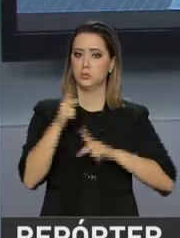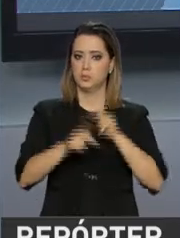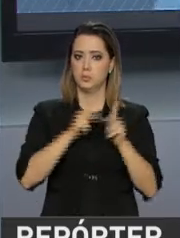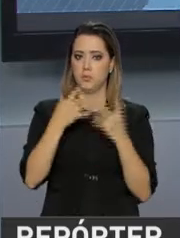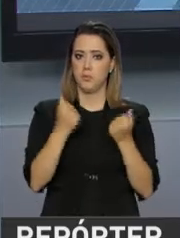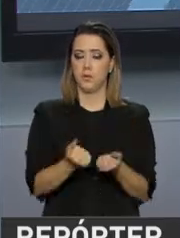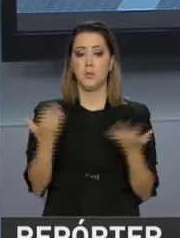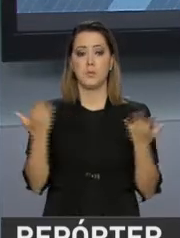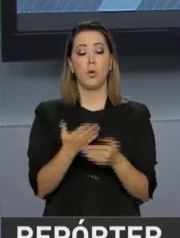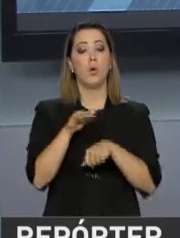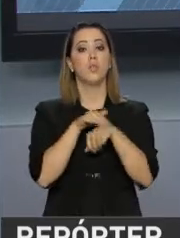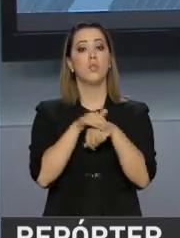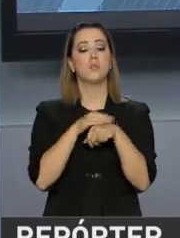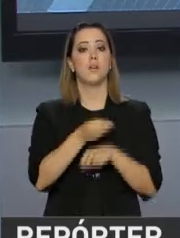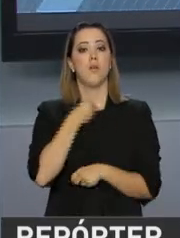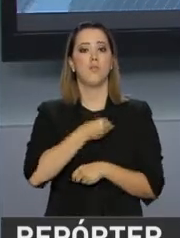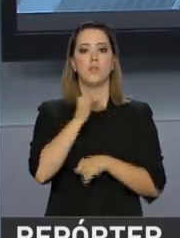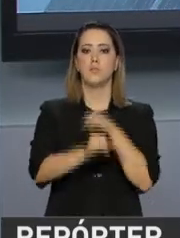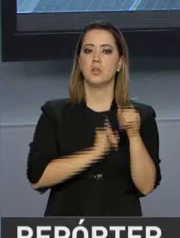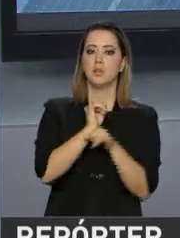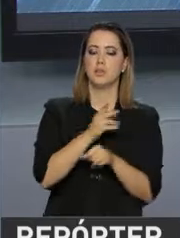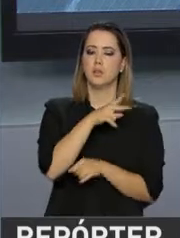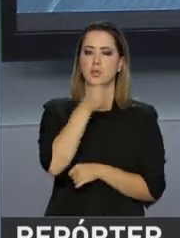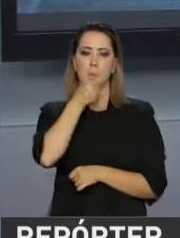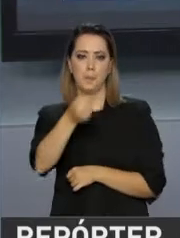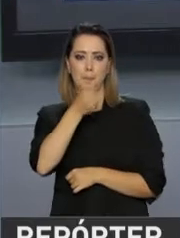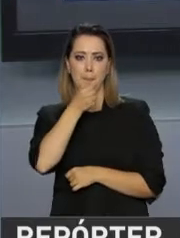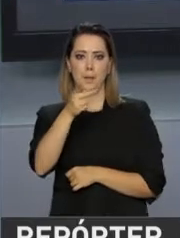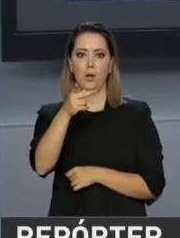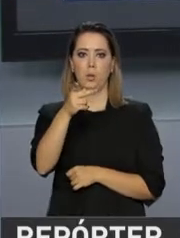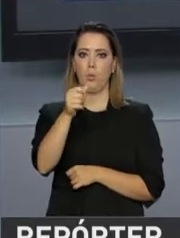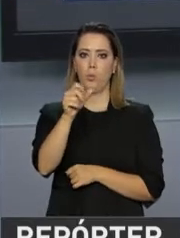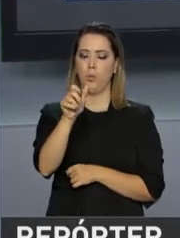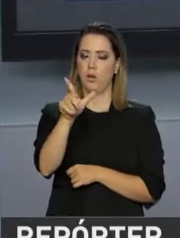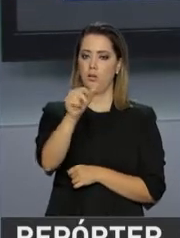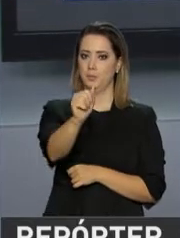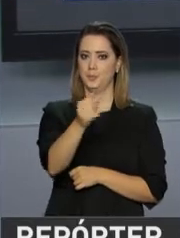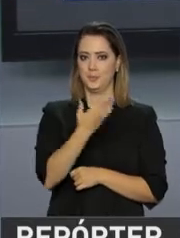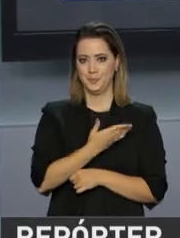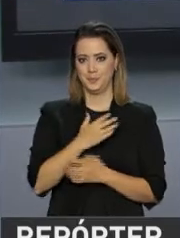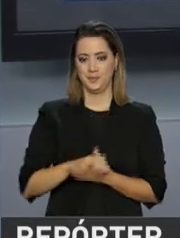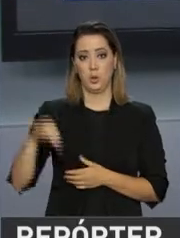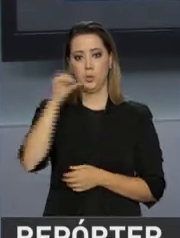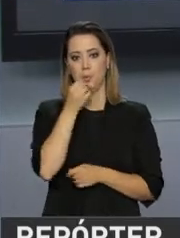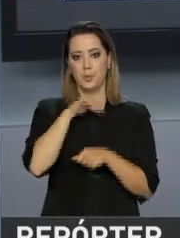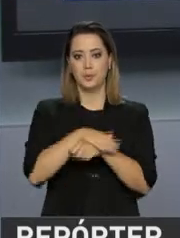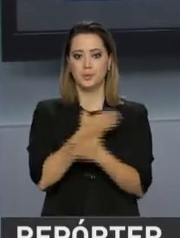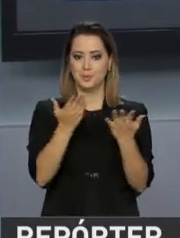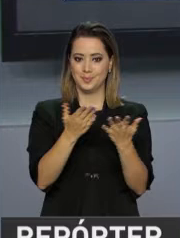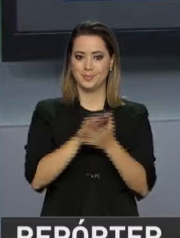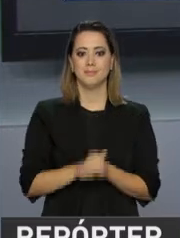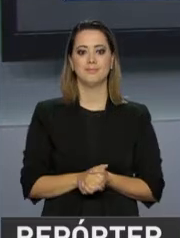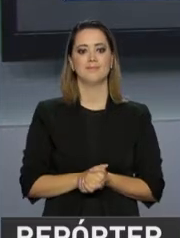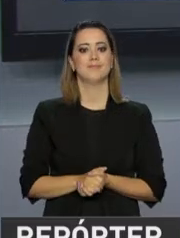então conversar agora ao vivo pela internet com a nossa correspondente nos estados unidos paola de ortiz o lapa olá boa noite pra